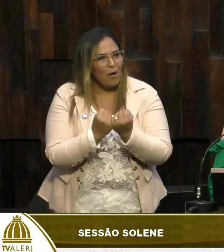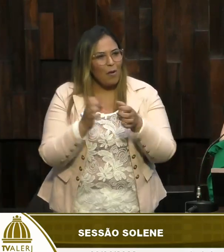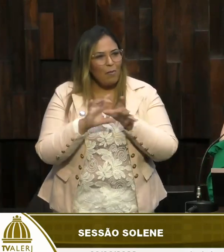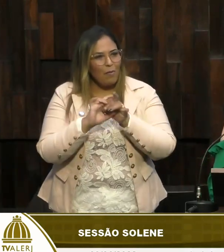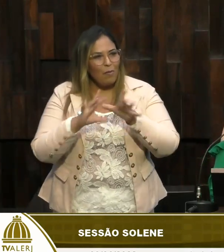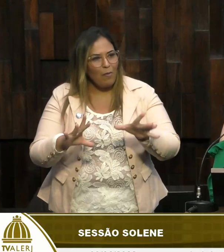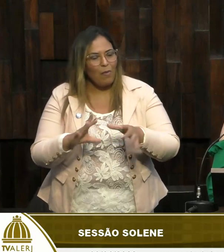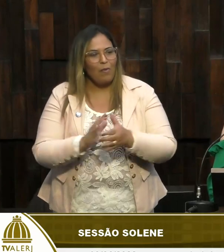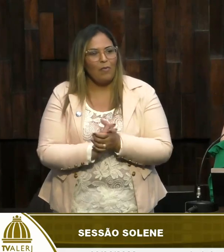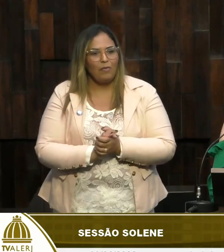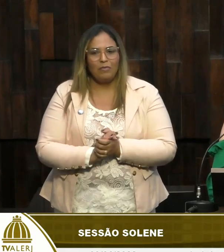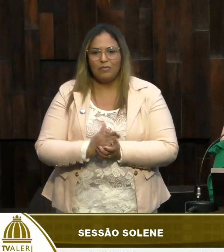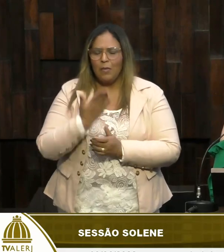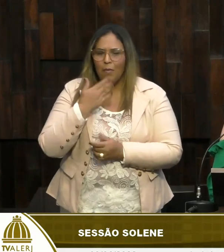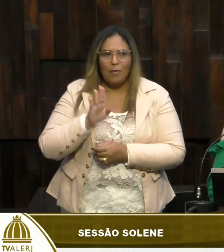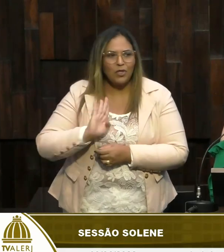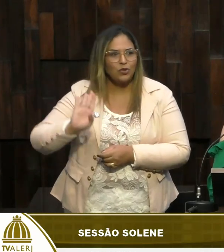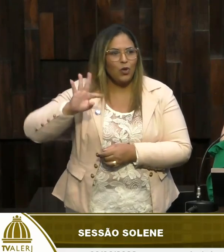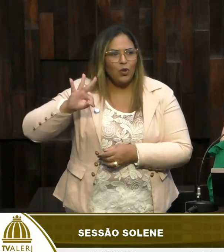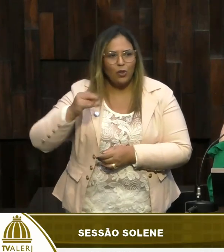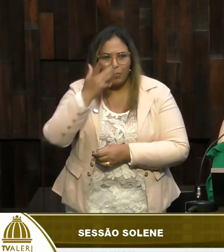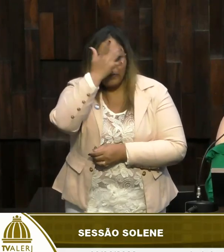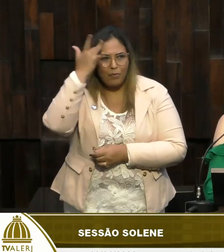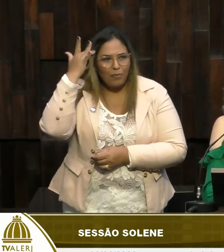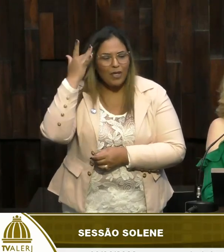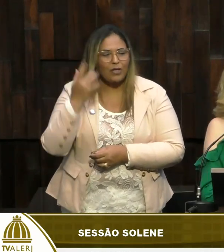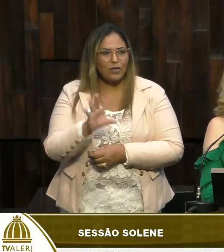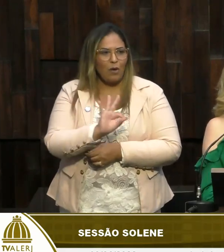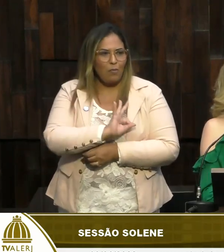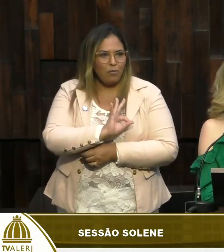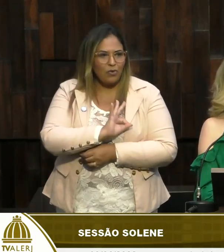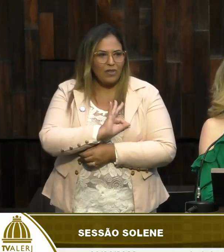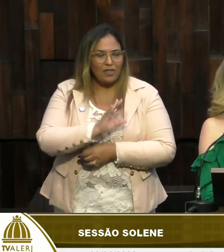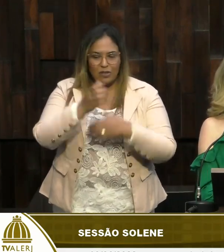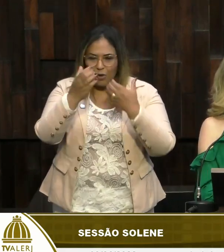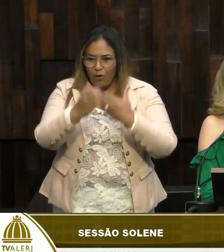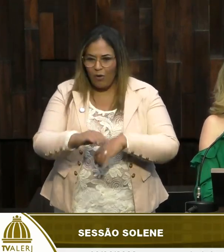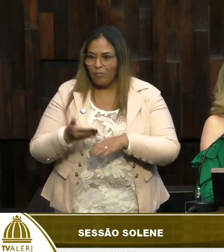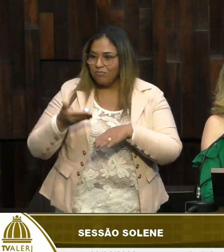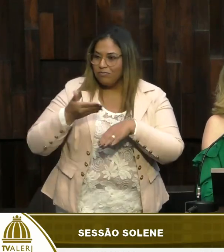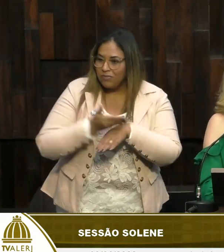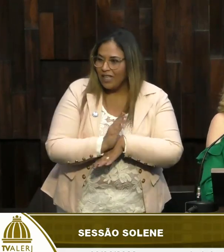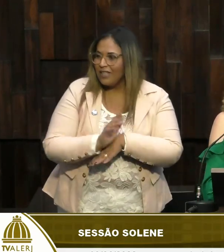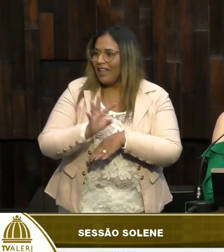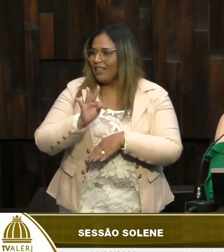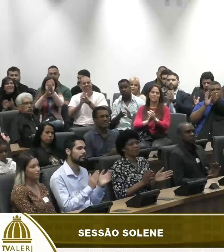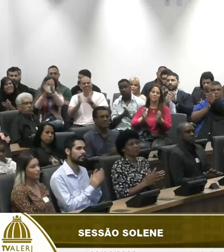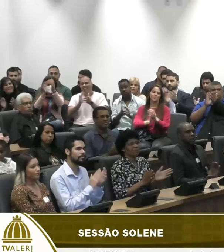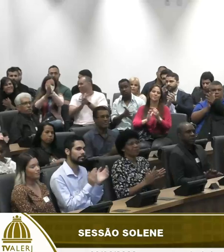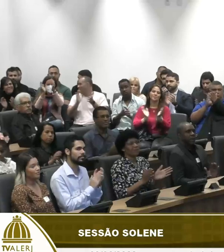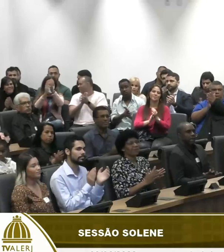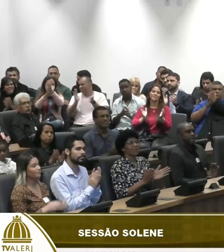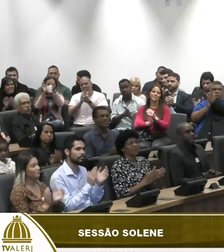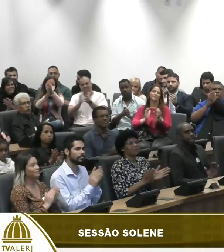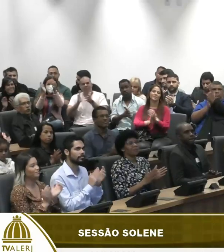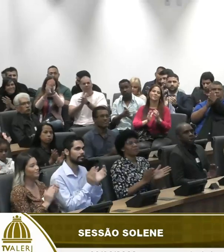que todos os aprovados da Polícia Civil iriam para o TAF. Foi prometido nessa